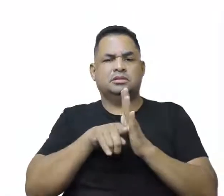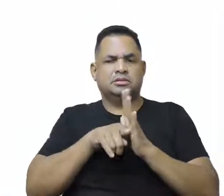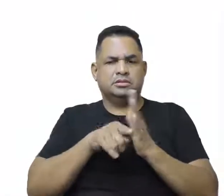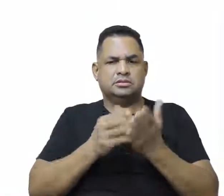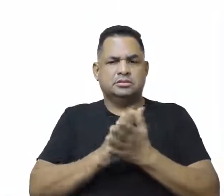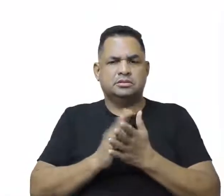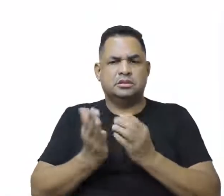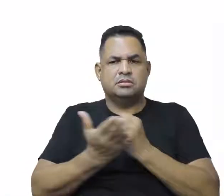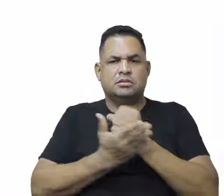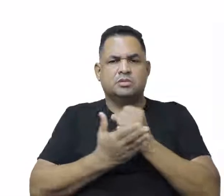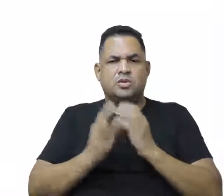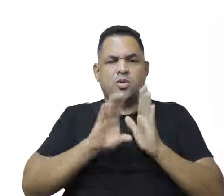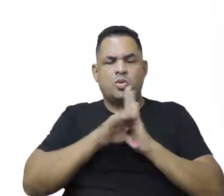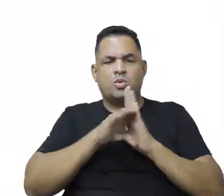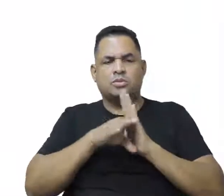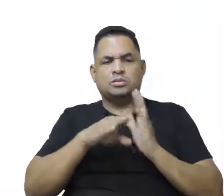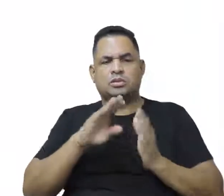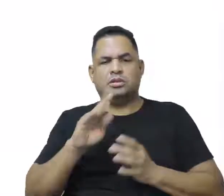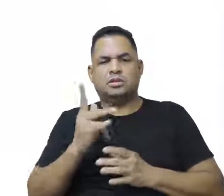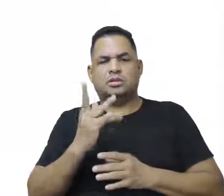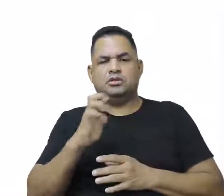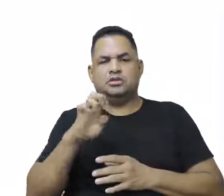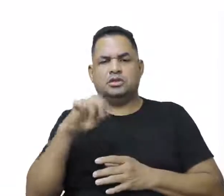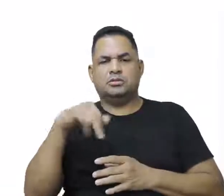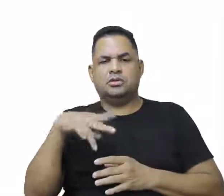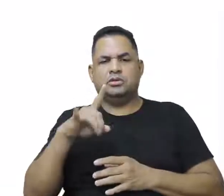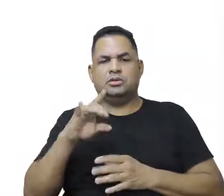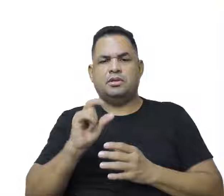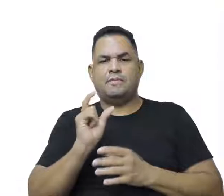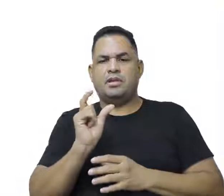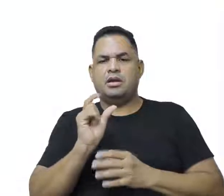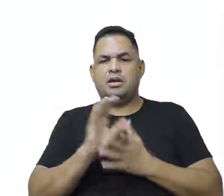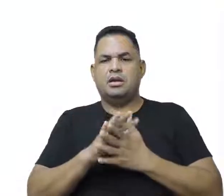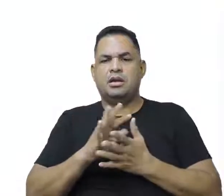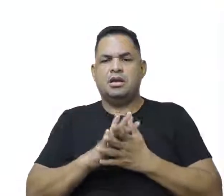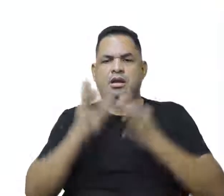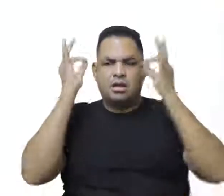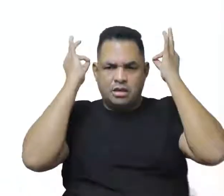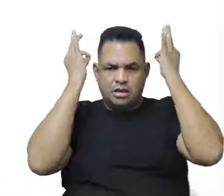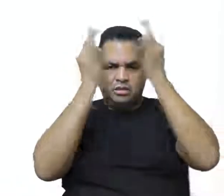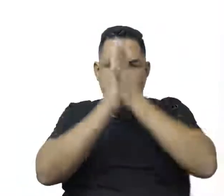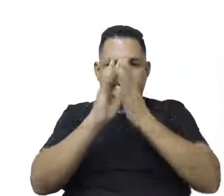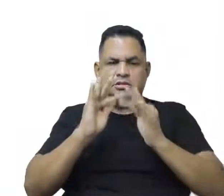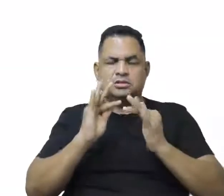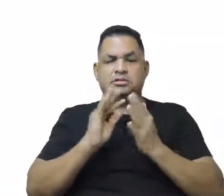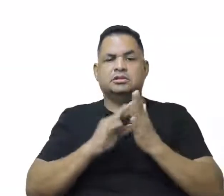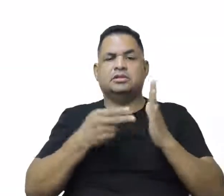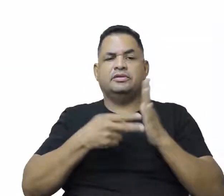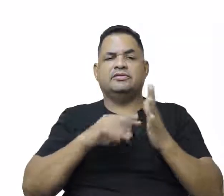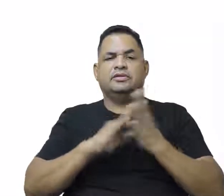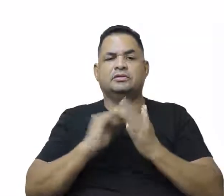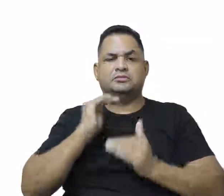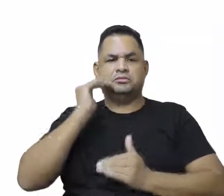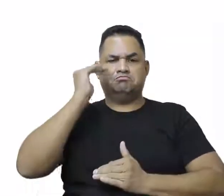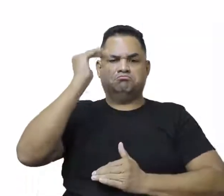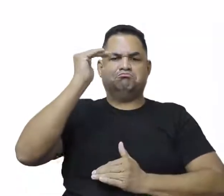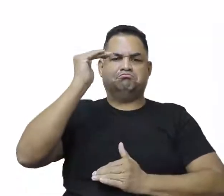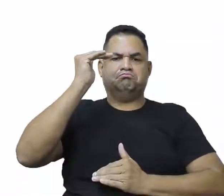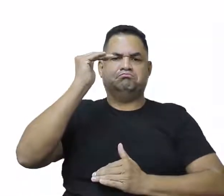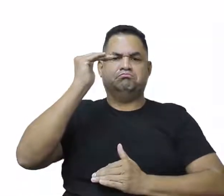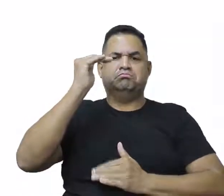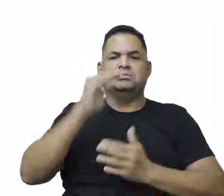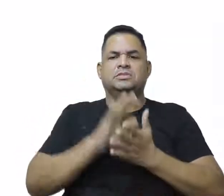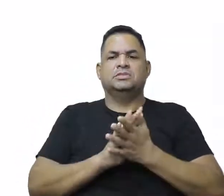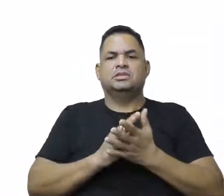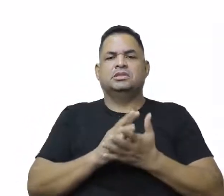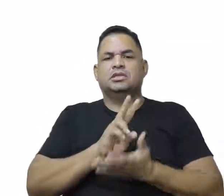hegemonia, palavra grega que significa supremacia, preponderância, e no que ele